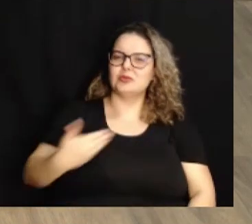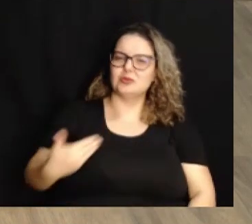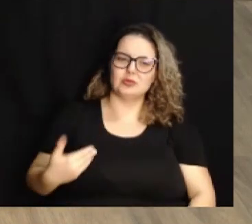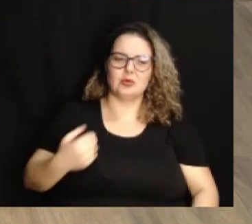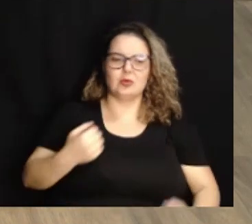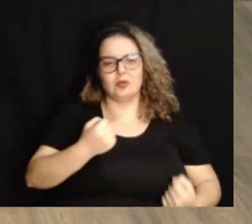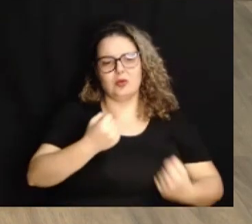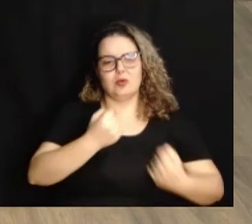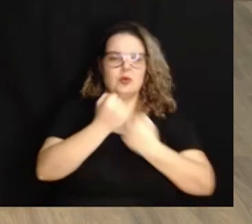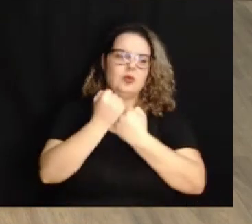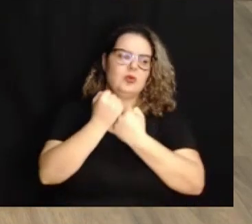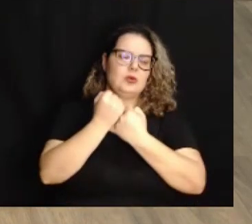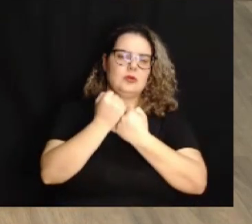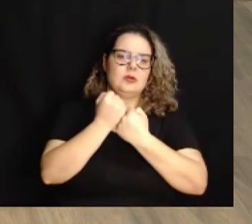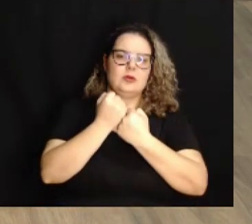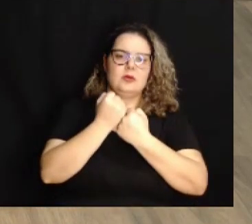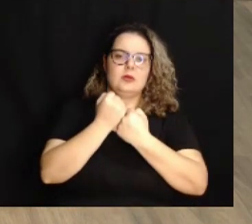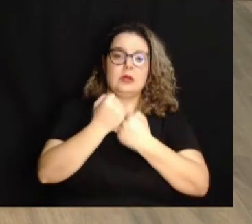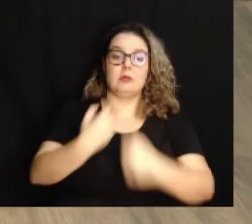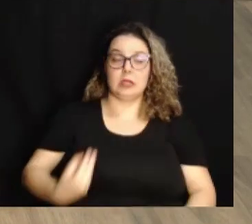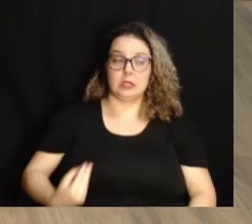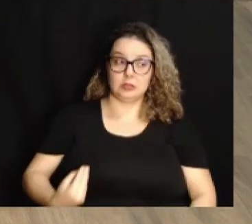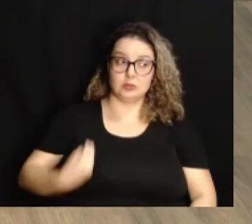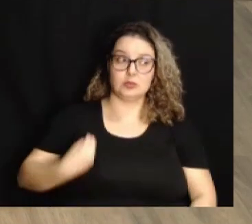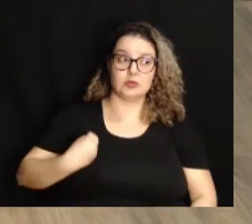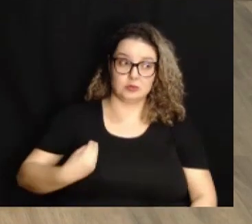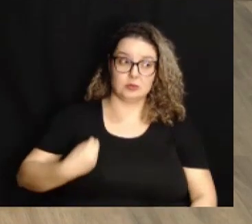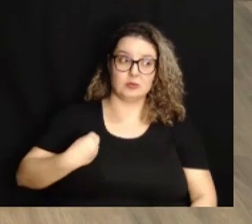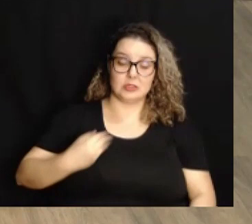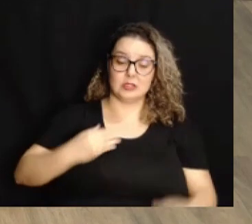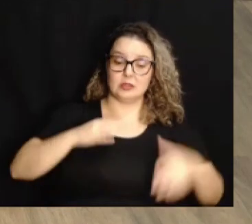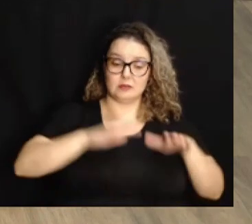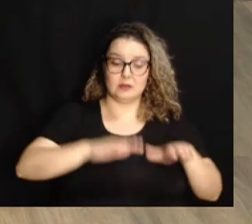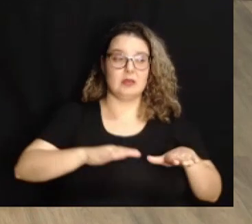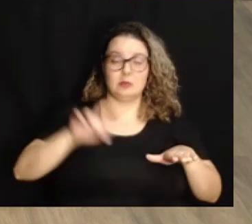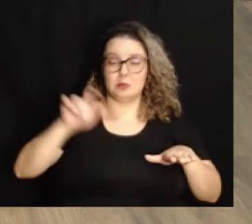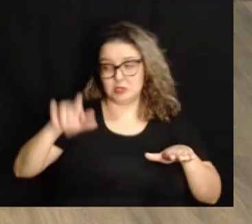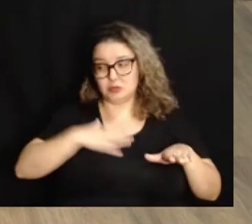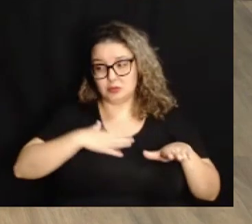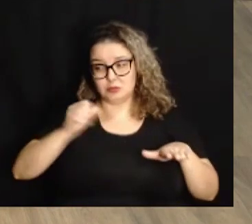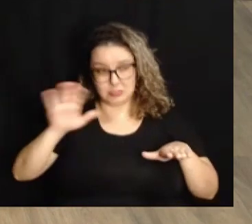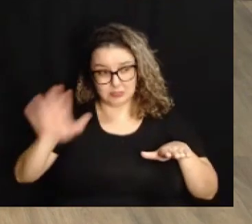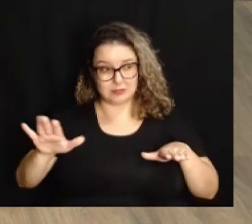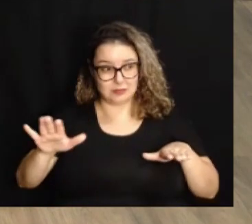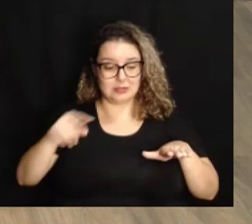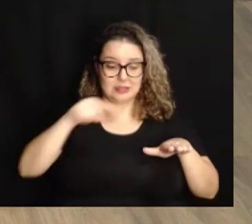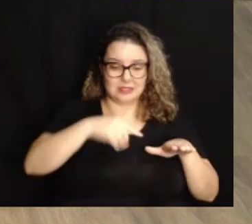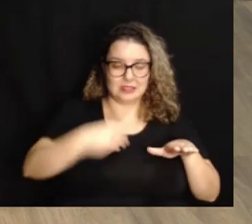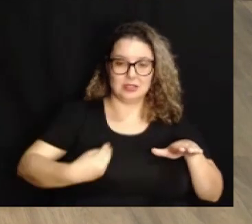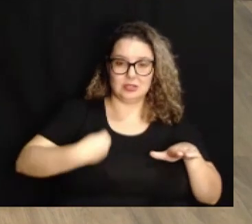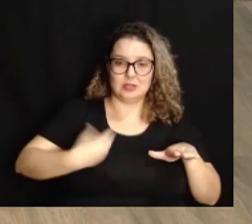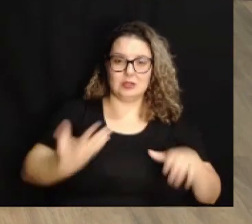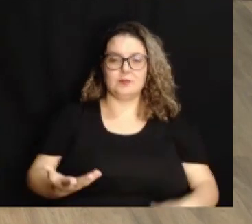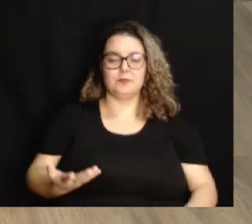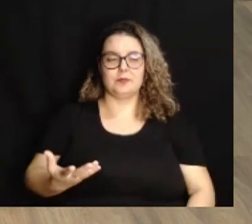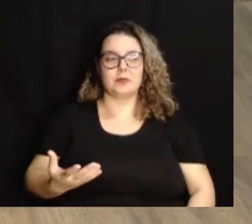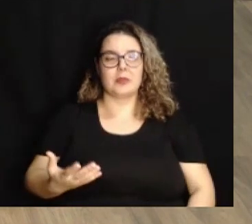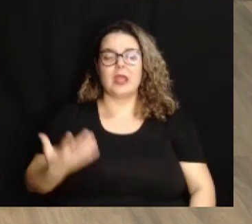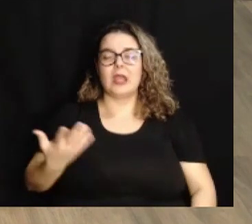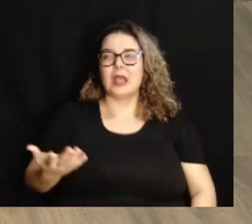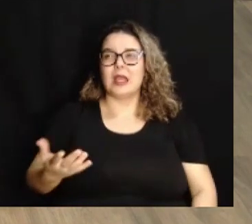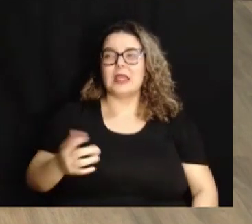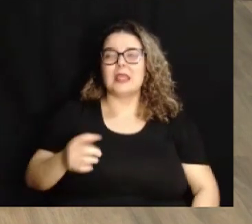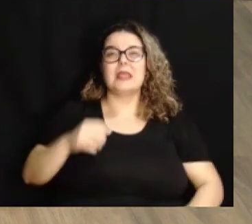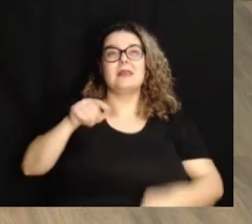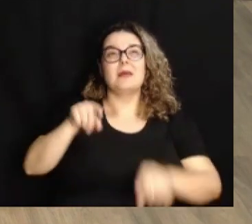os sobreviventes, né, os sobreviventes do suicídio, qual o seu ponto de vista sobre